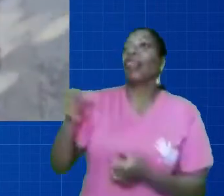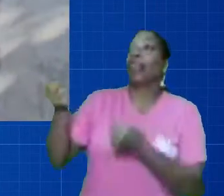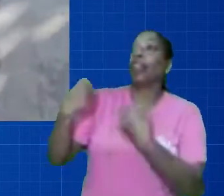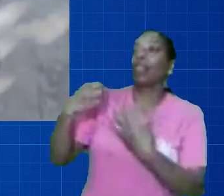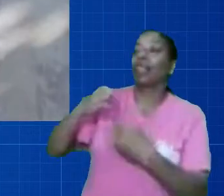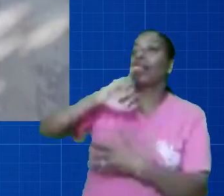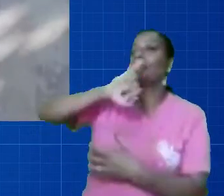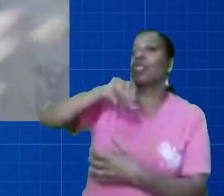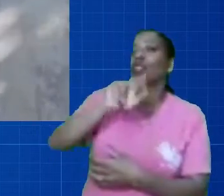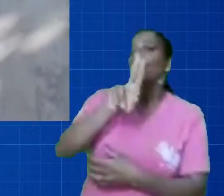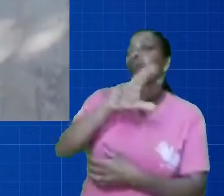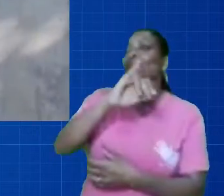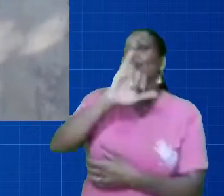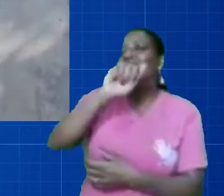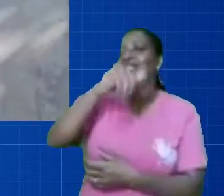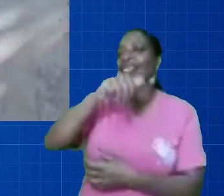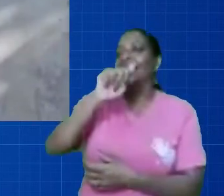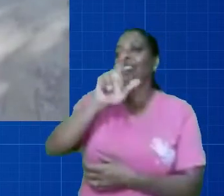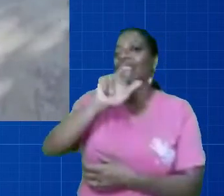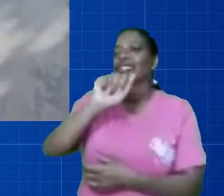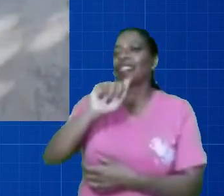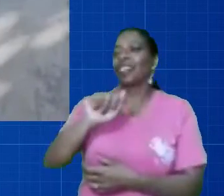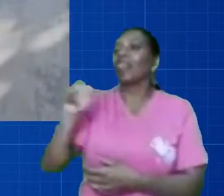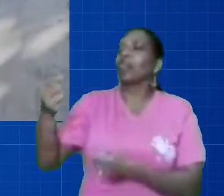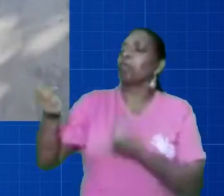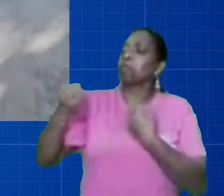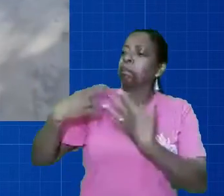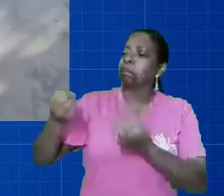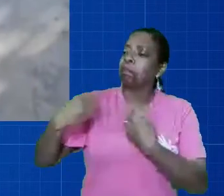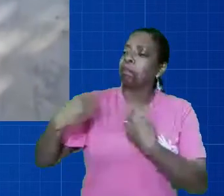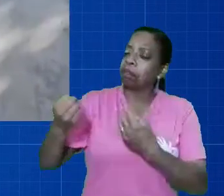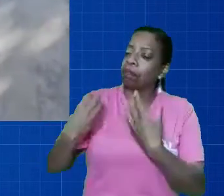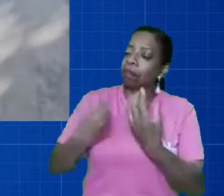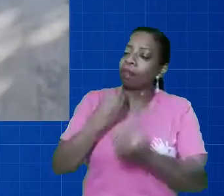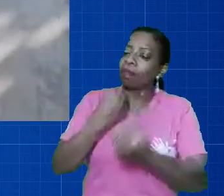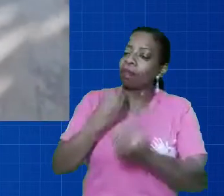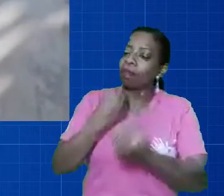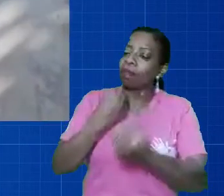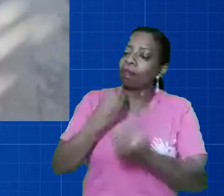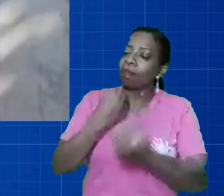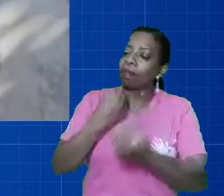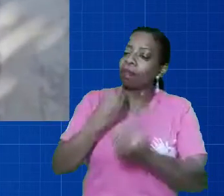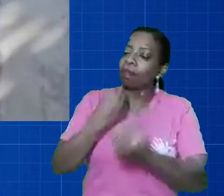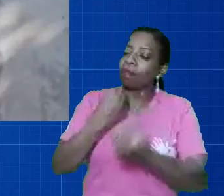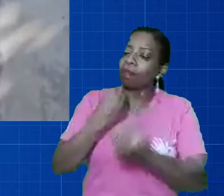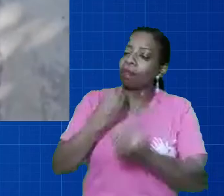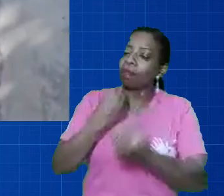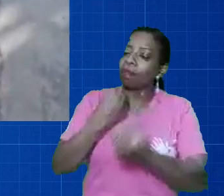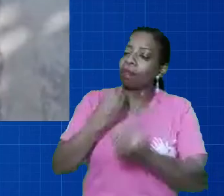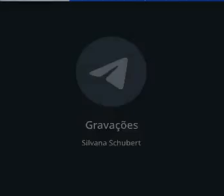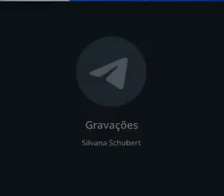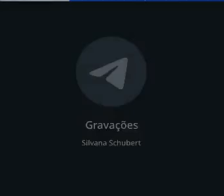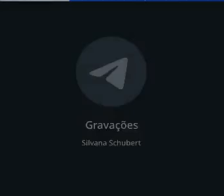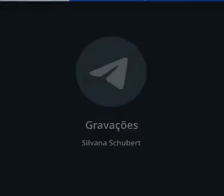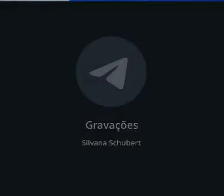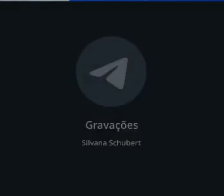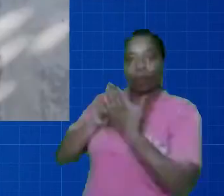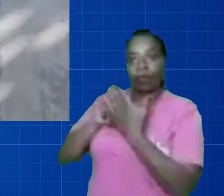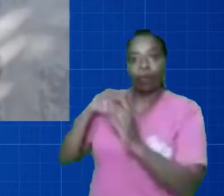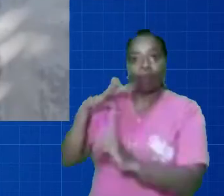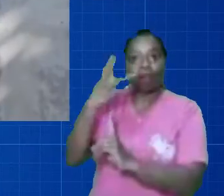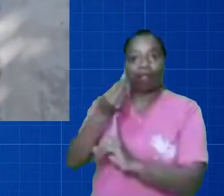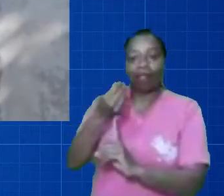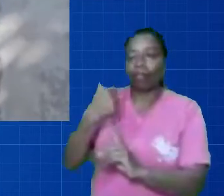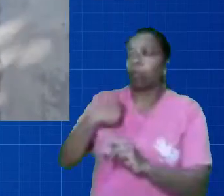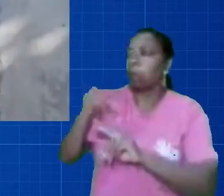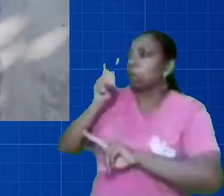nos mostrou também a arte de uma forma que a gente não conseguia vê-la ainda, e foi fazendo com que a